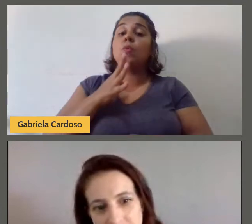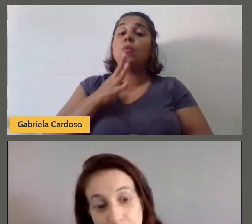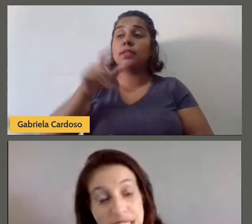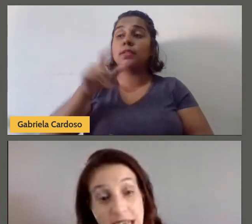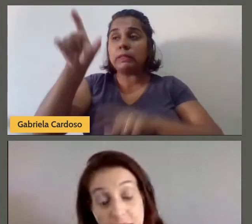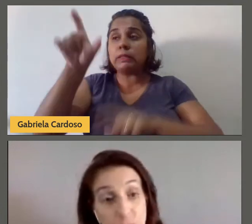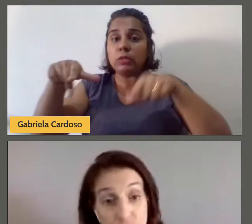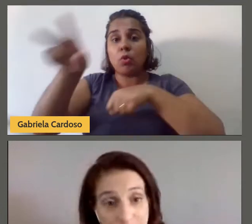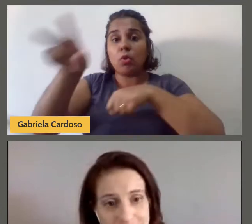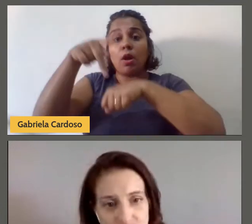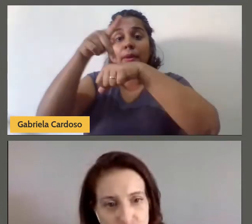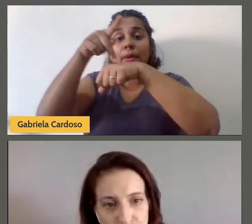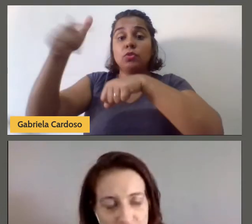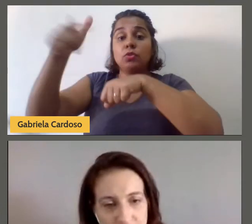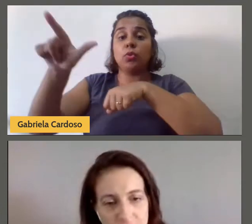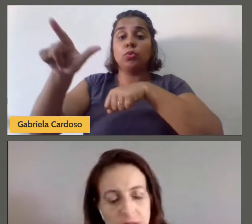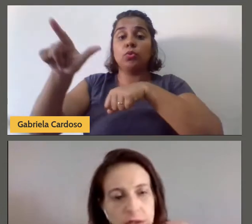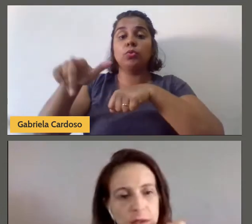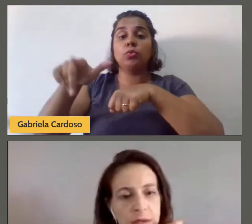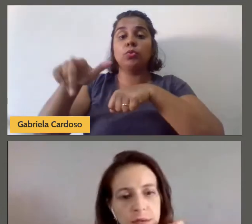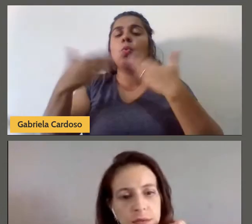que precisariam de mais ajuda?